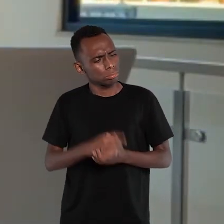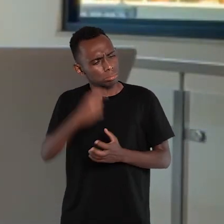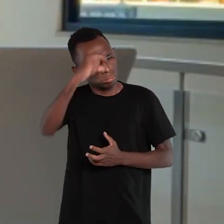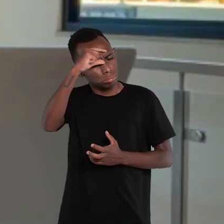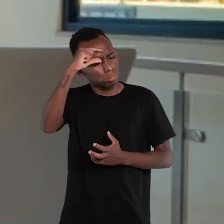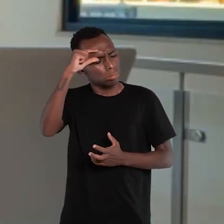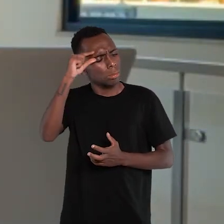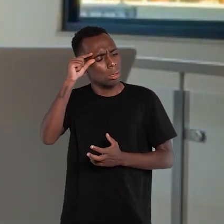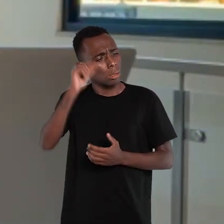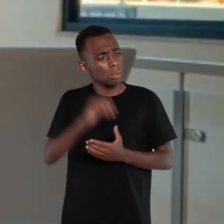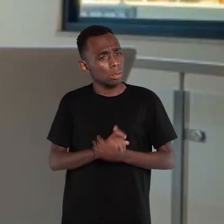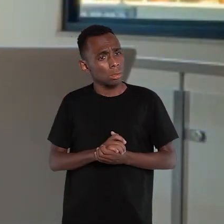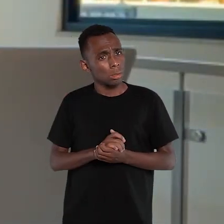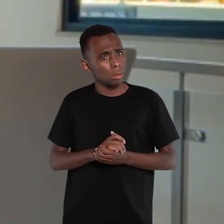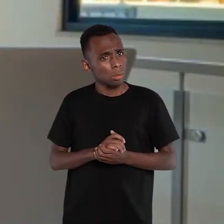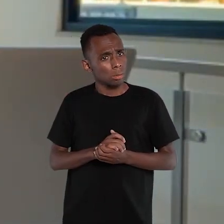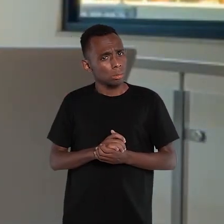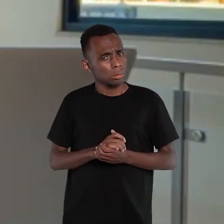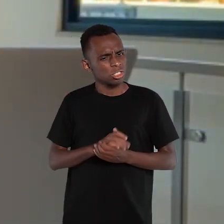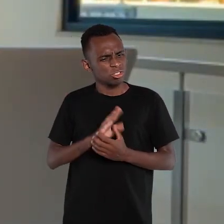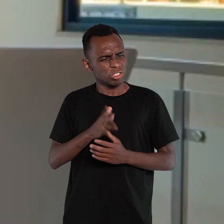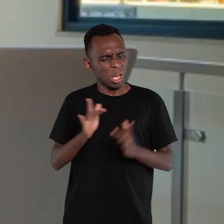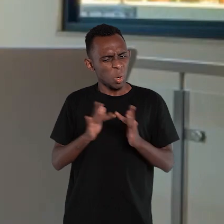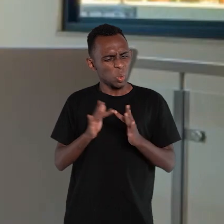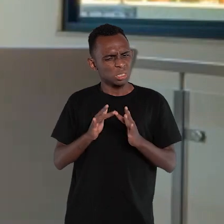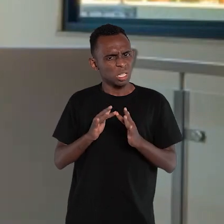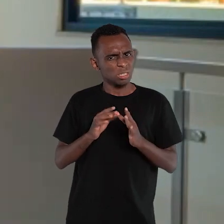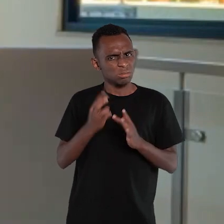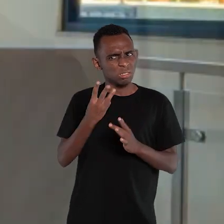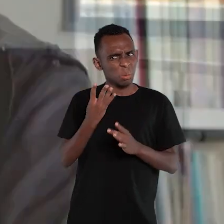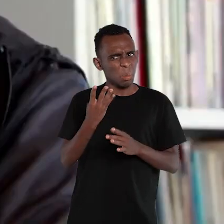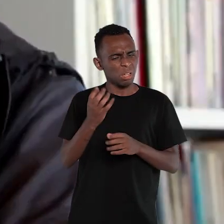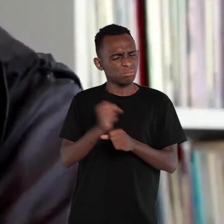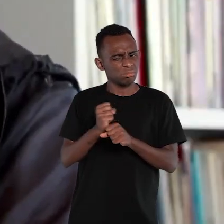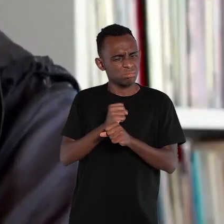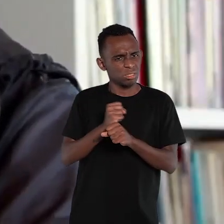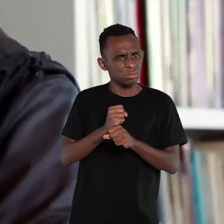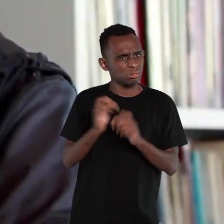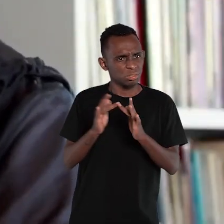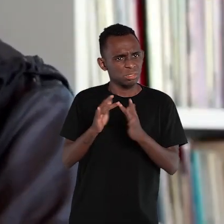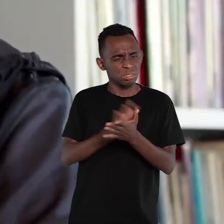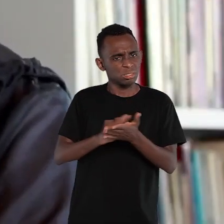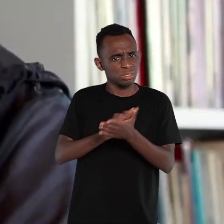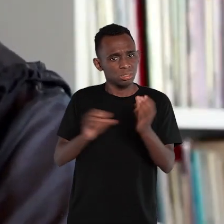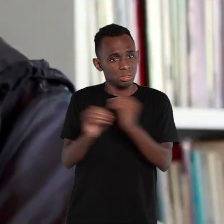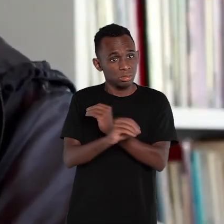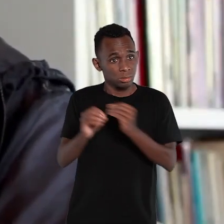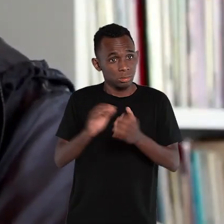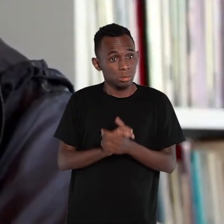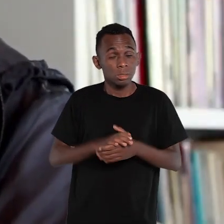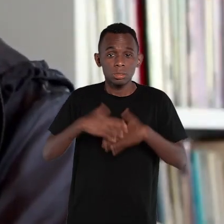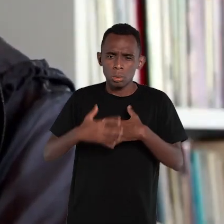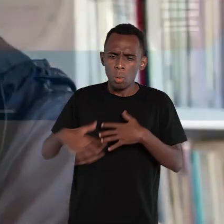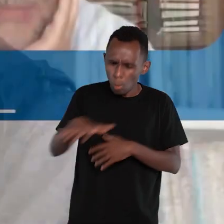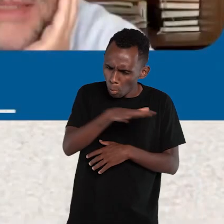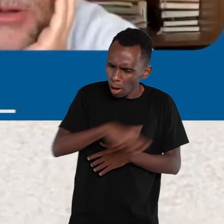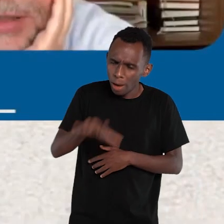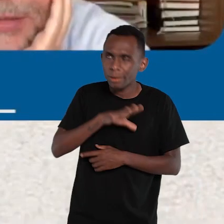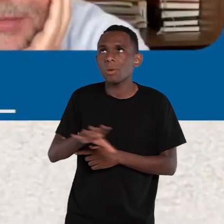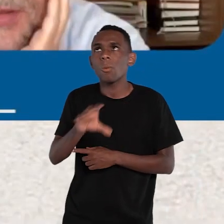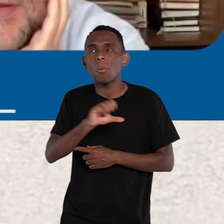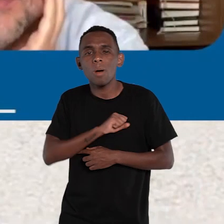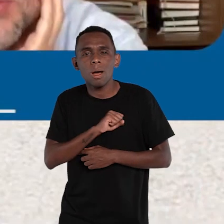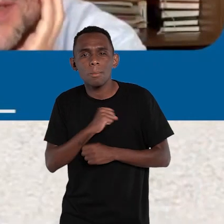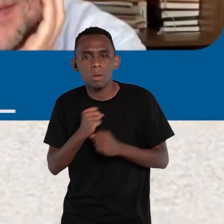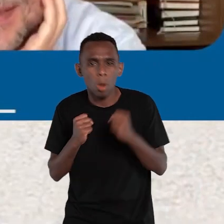sobrancelhas peludas. A gente não se via fazia uns 3 ou 4 anos. É um dos universos que eu mais